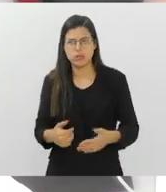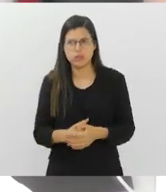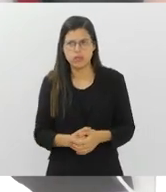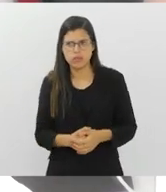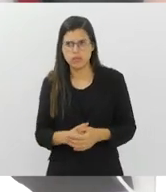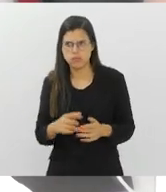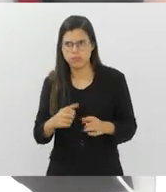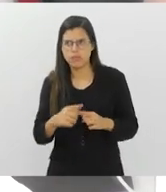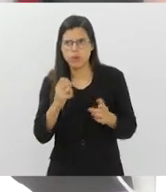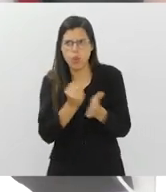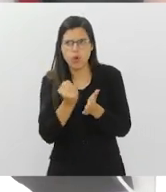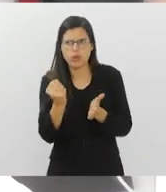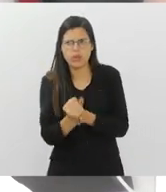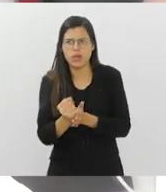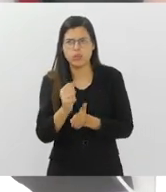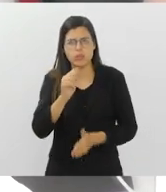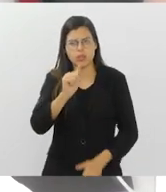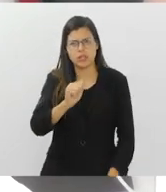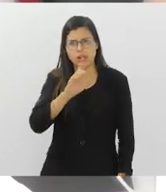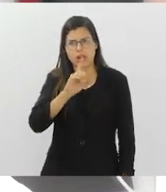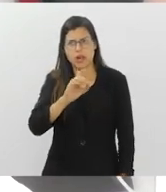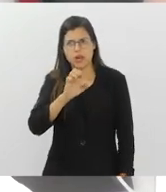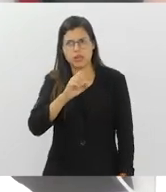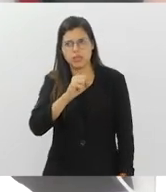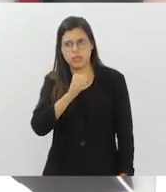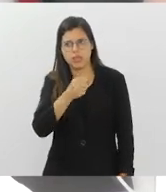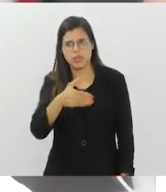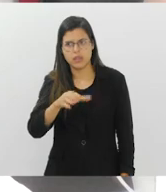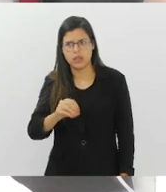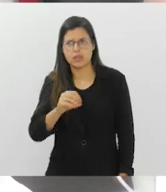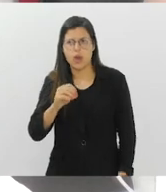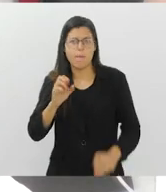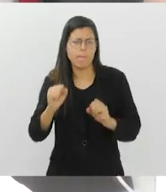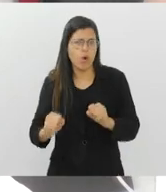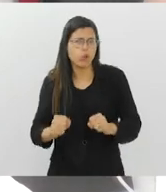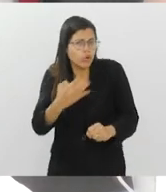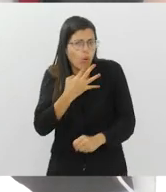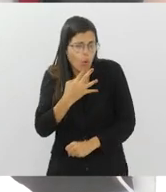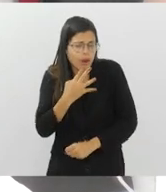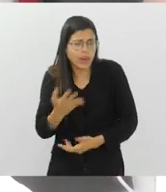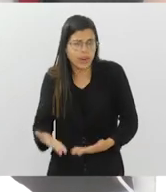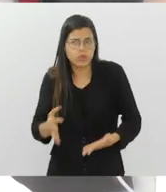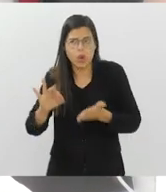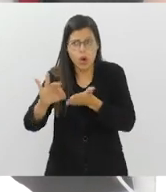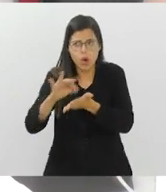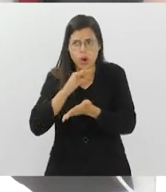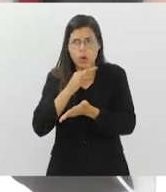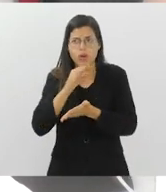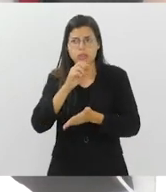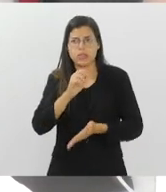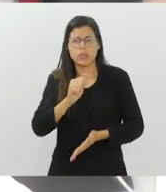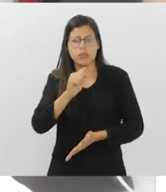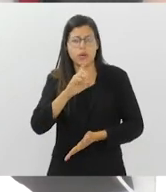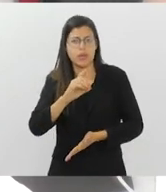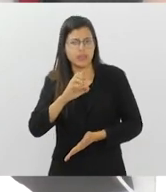adesão pode fazer. Eu sei que o contrato de adesão pode. Mas a gente, eu conheço o contrato de adesão. Eu assino o contrato de adesão de celular.